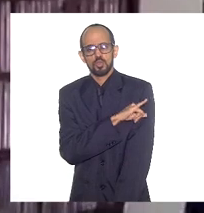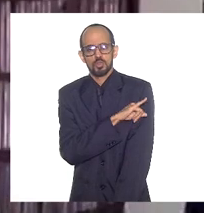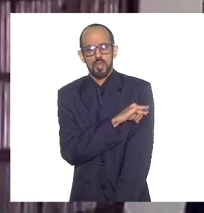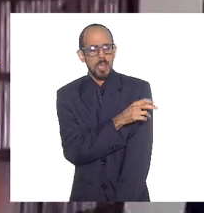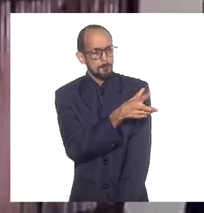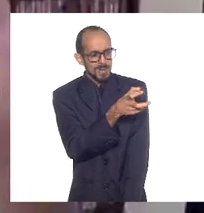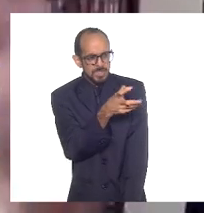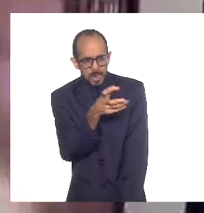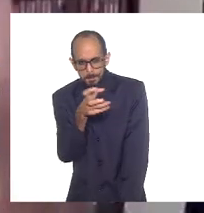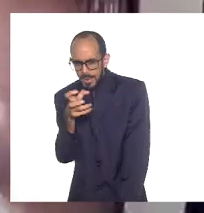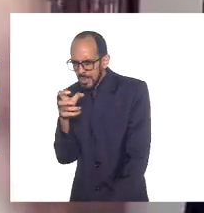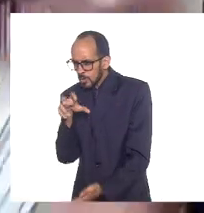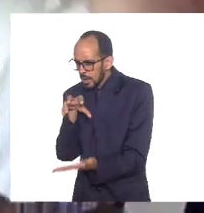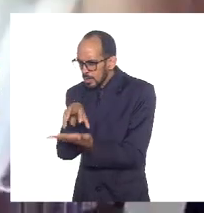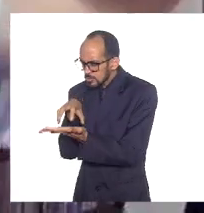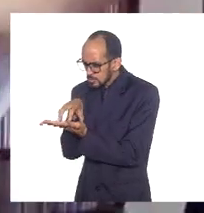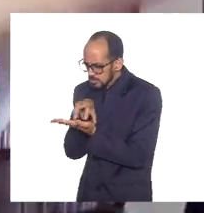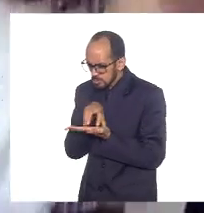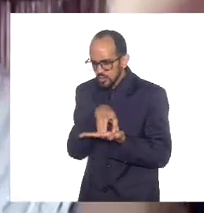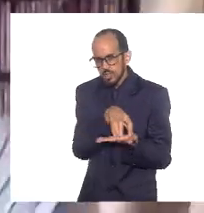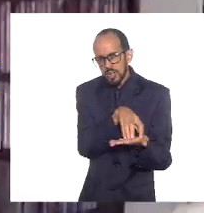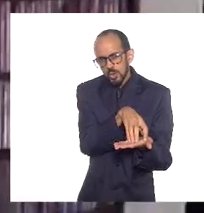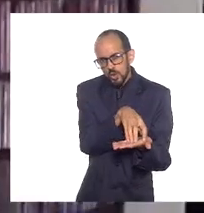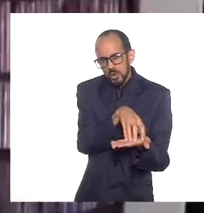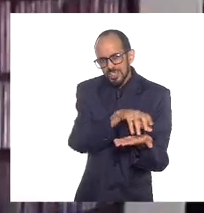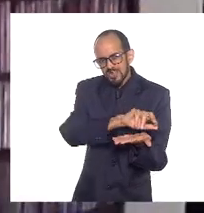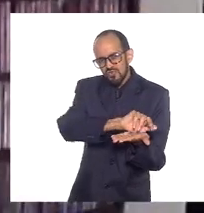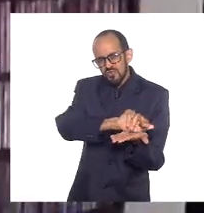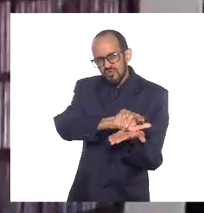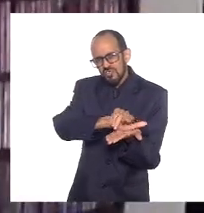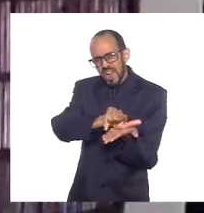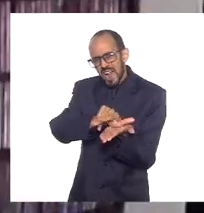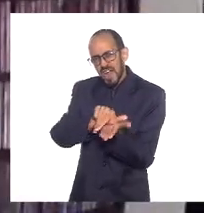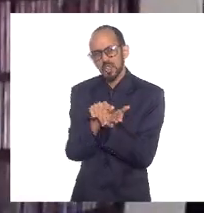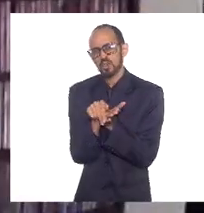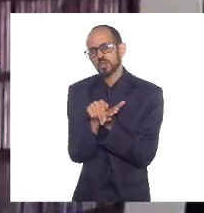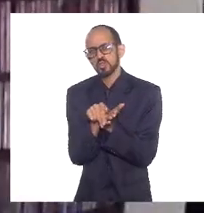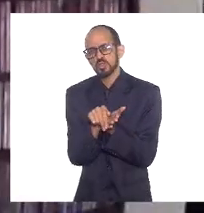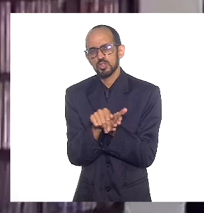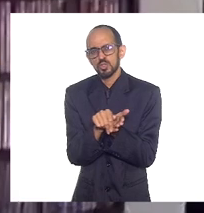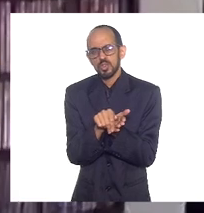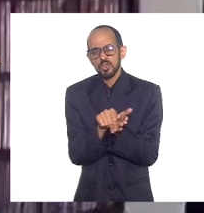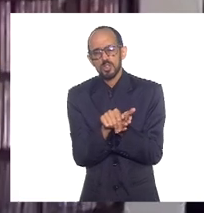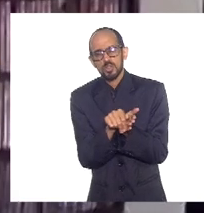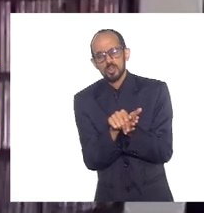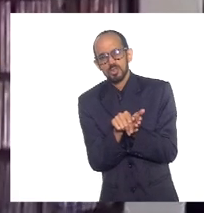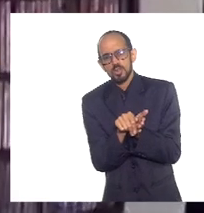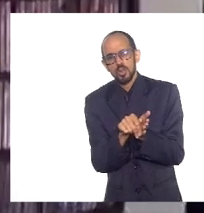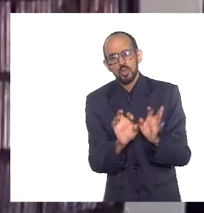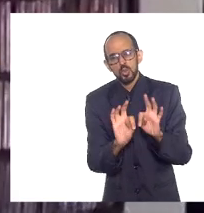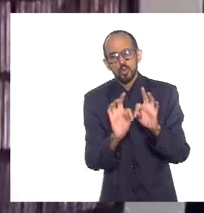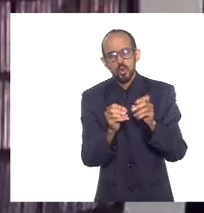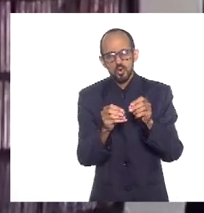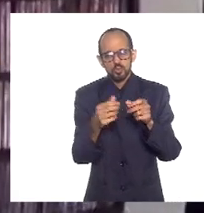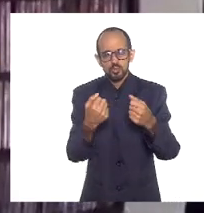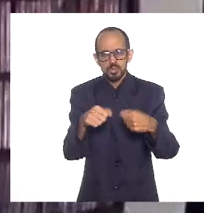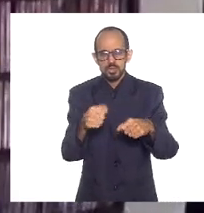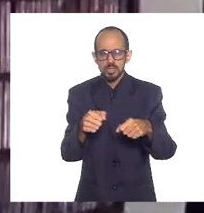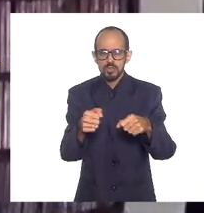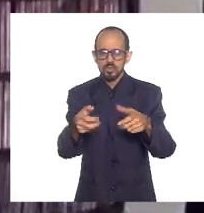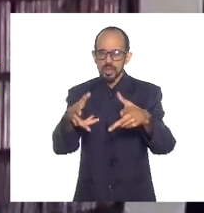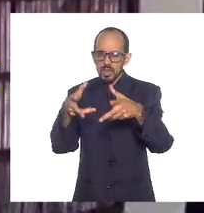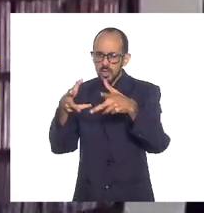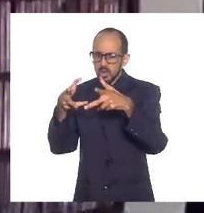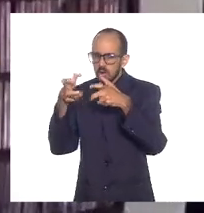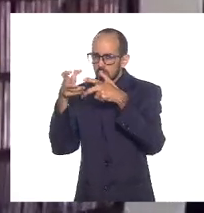vários segmentos, nos seus mais diversos segmentos, a diversidade tem que ser contemplada. Se não